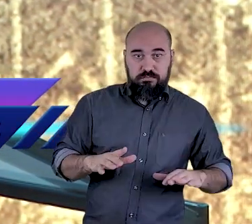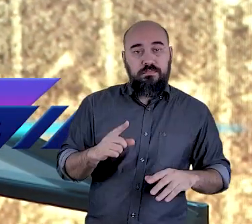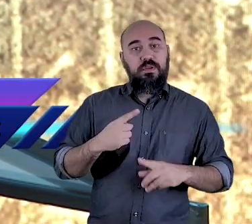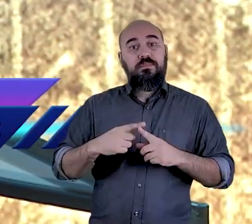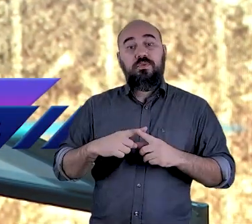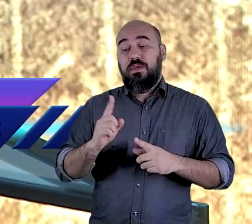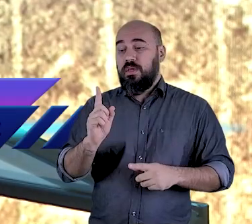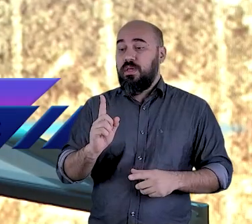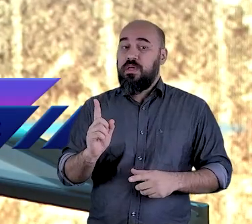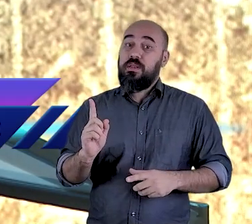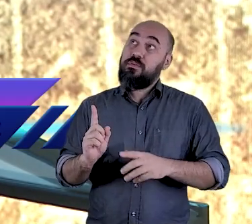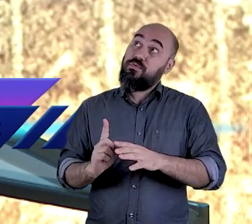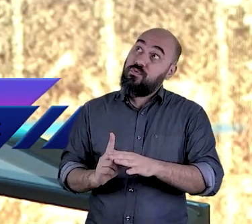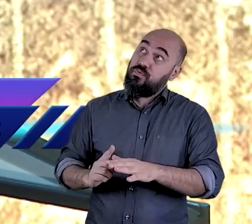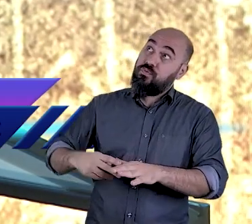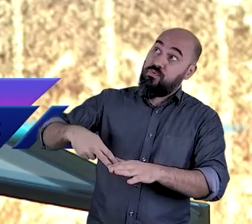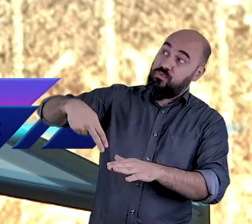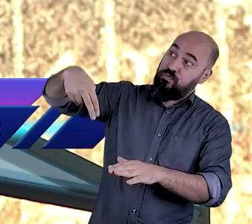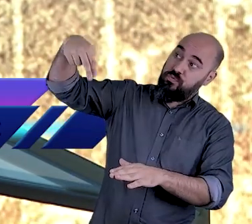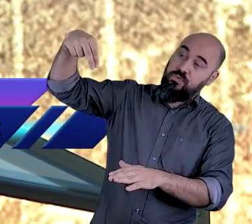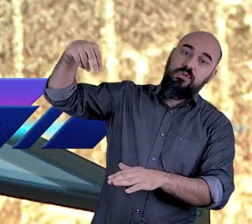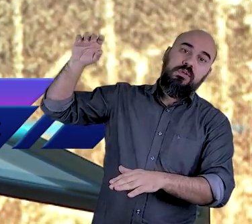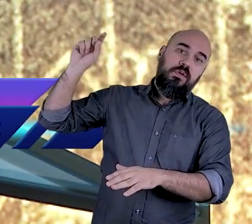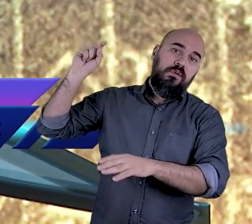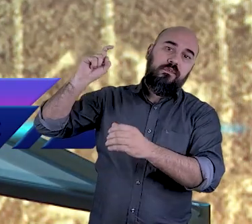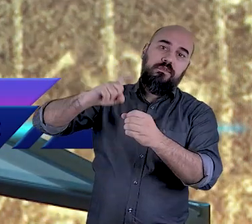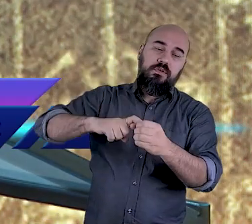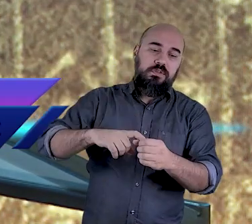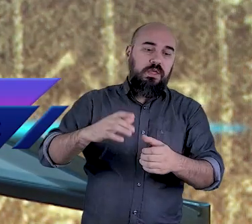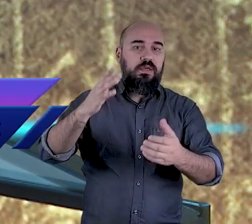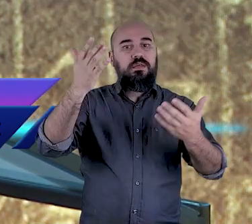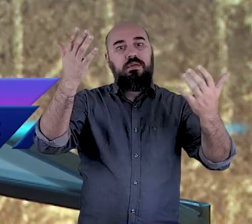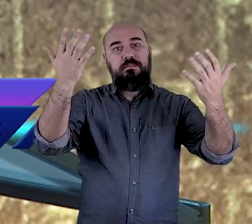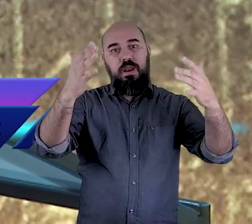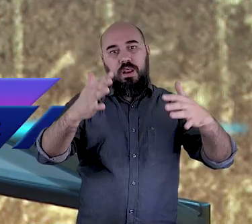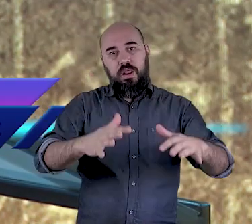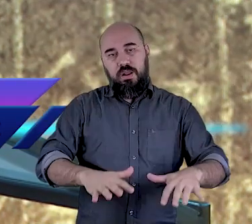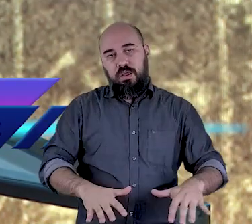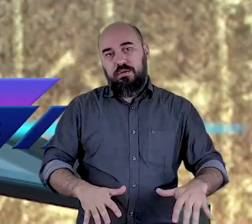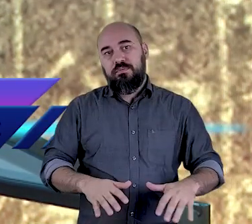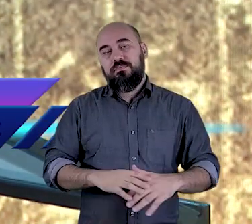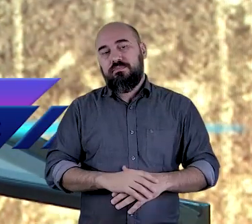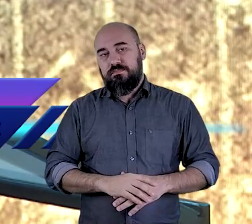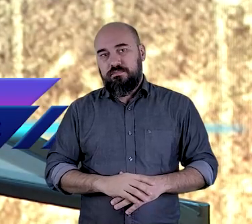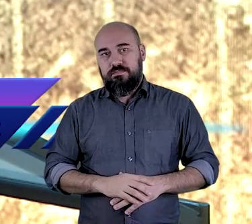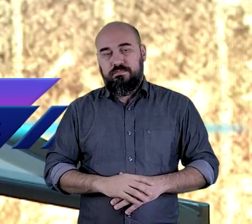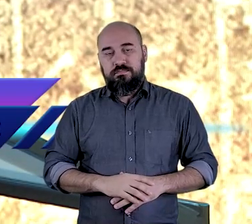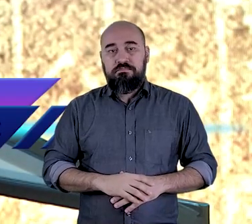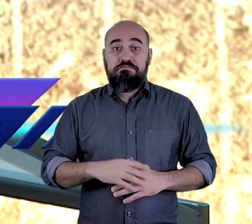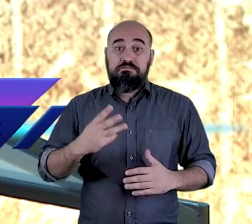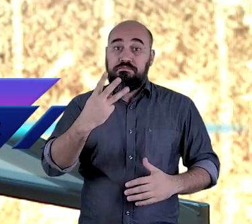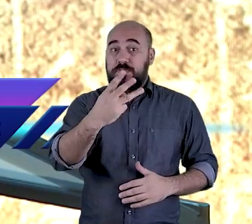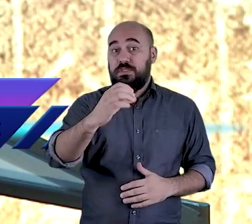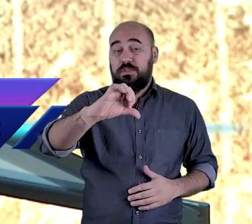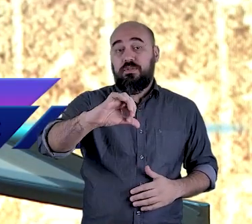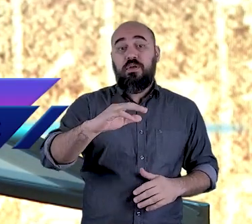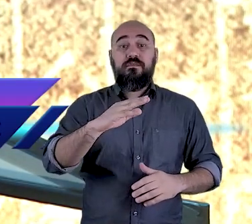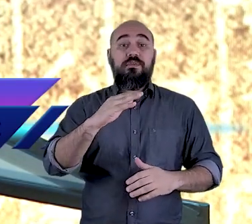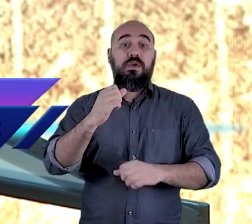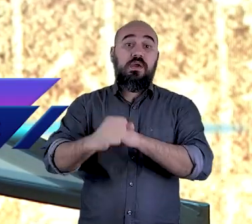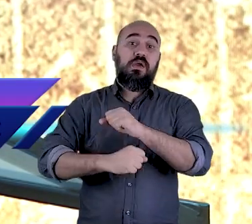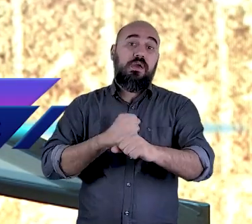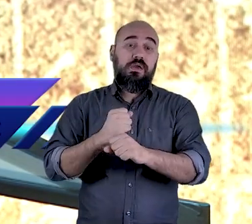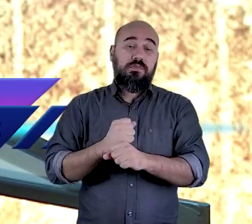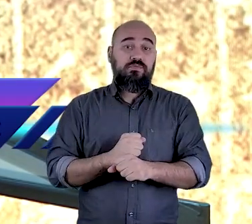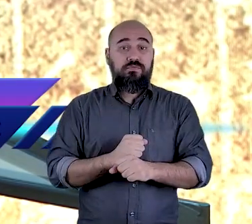há de vir destruiria a cidade 39 anos e meio depois a morte de Jesus Cristo